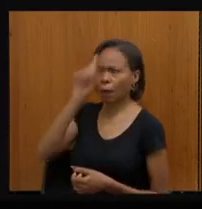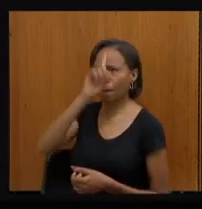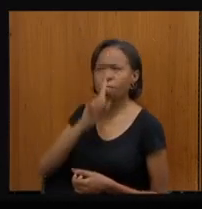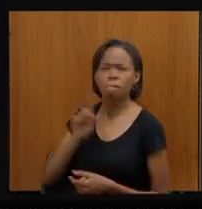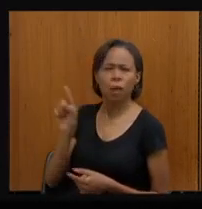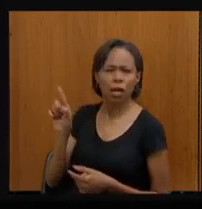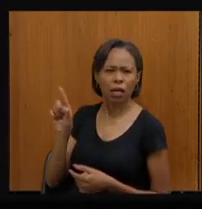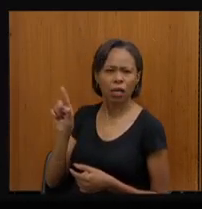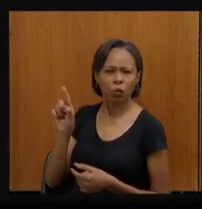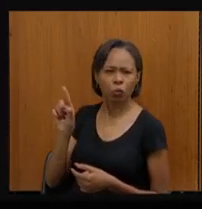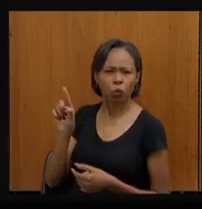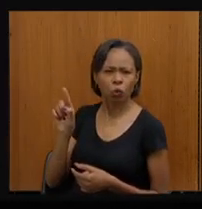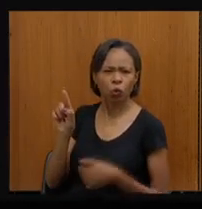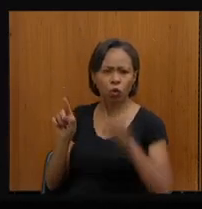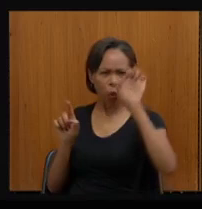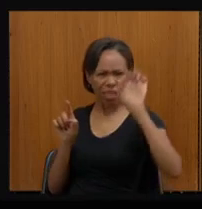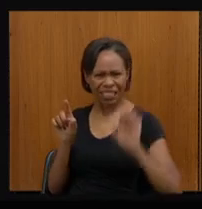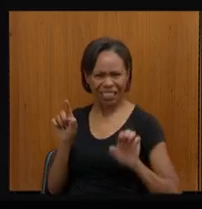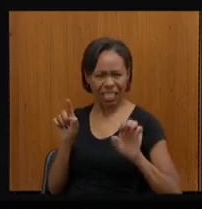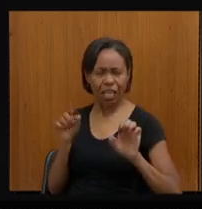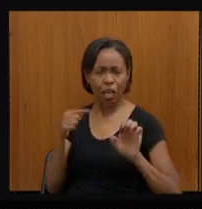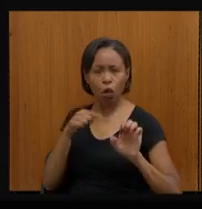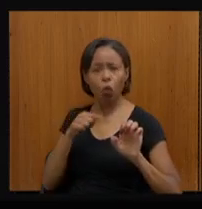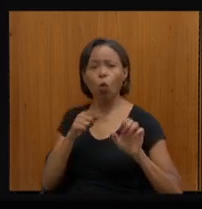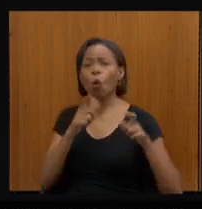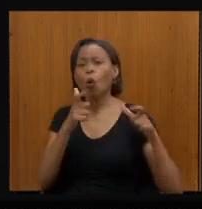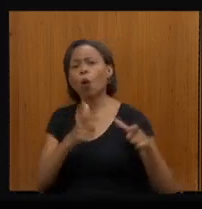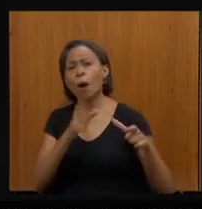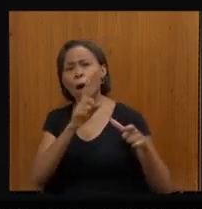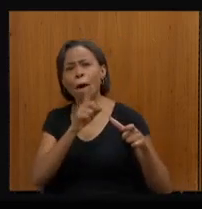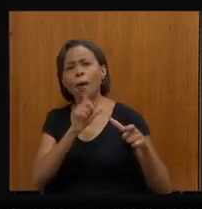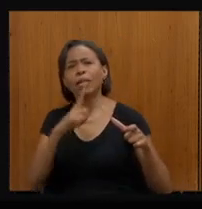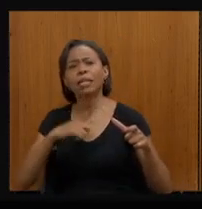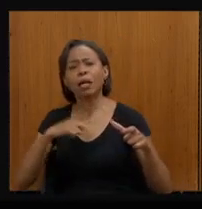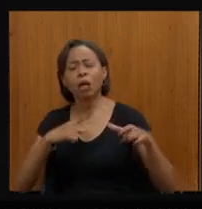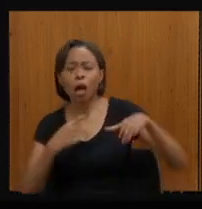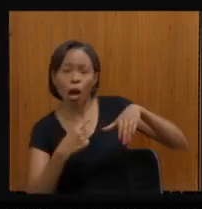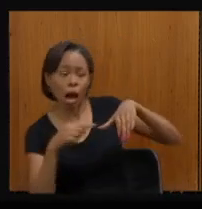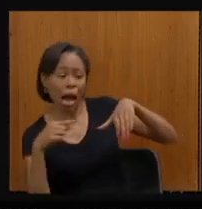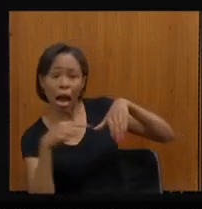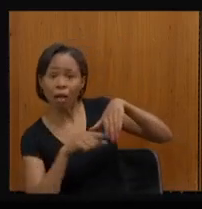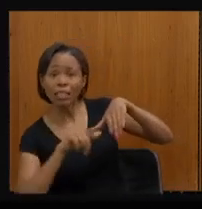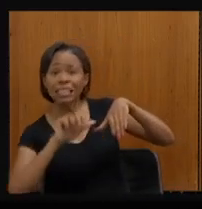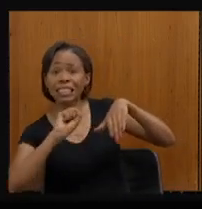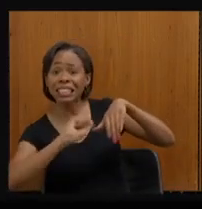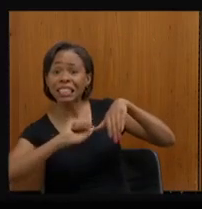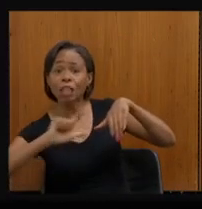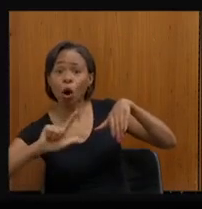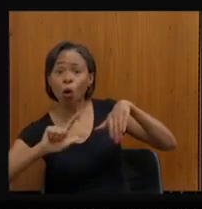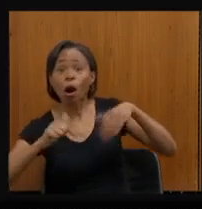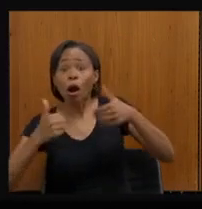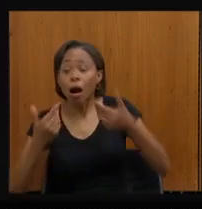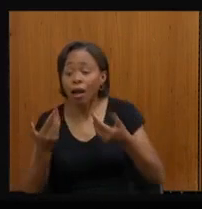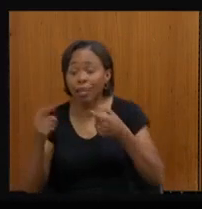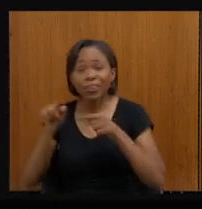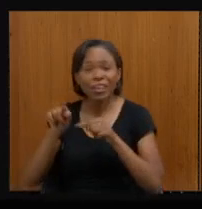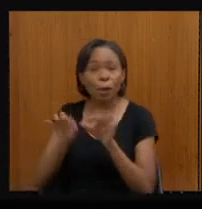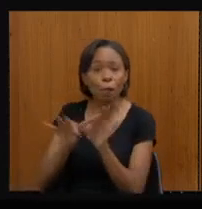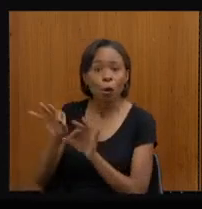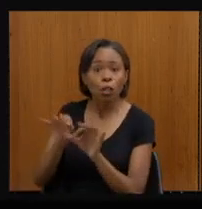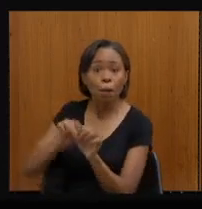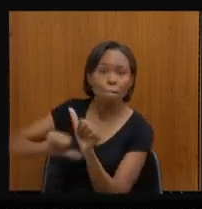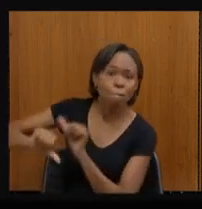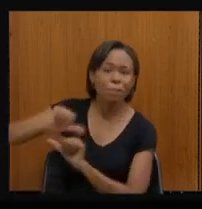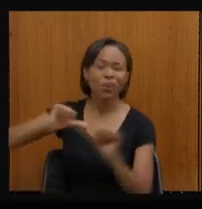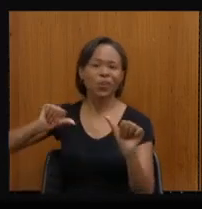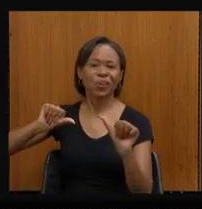naturalmente formas de armazenamento de hidrogênio então mudou totalmente projeto então virou um projeto